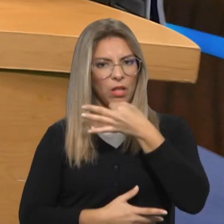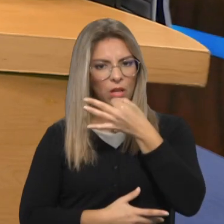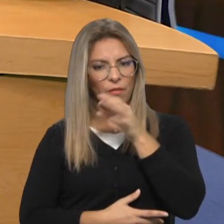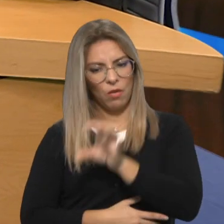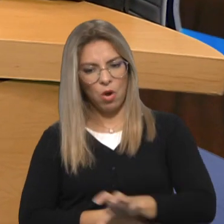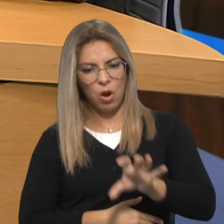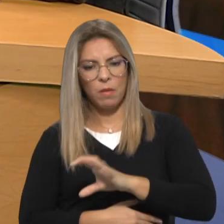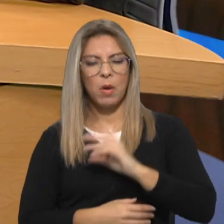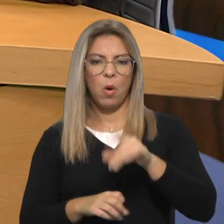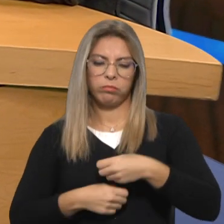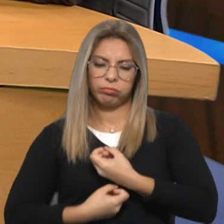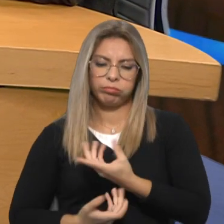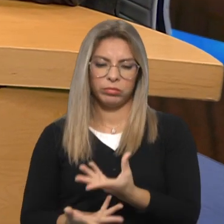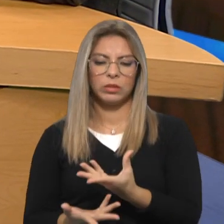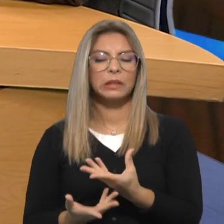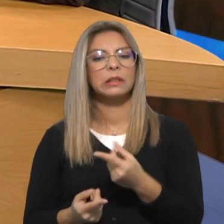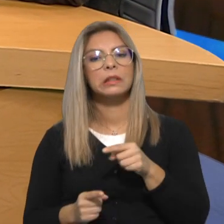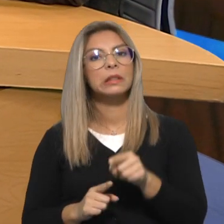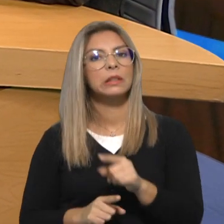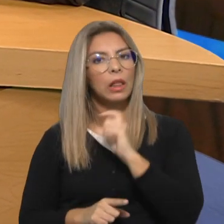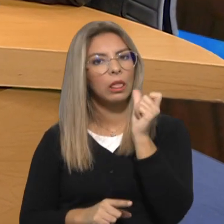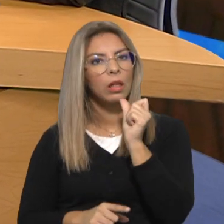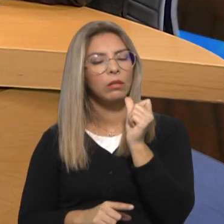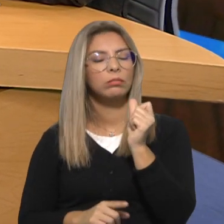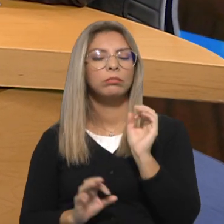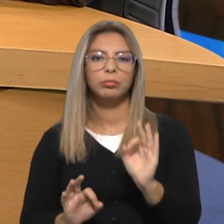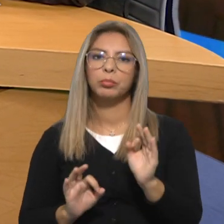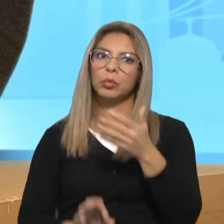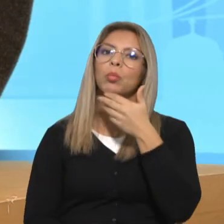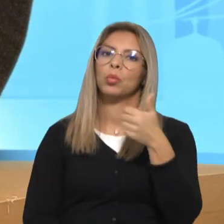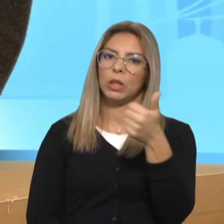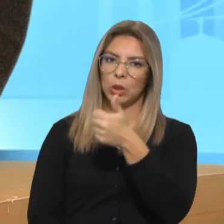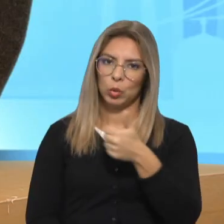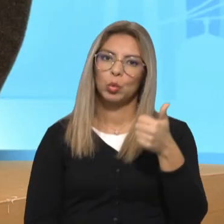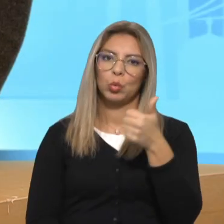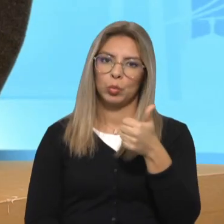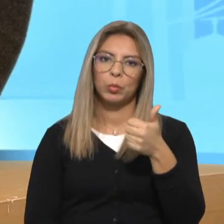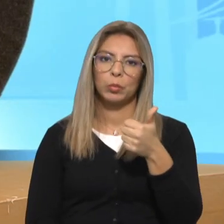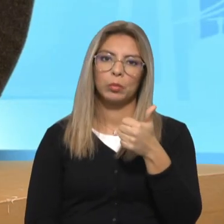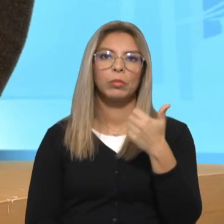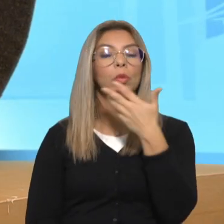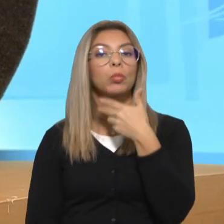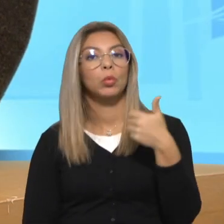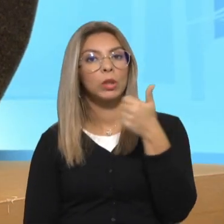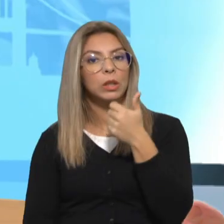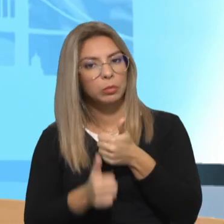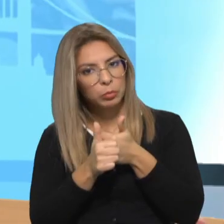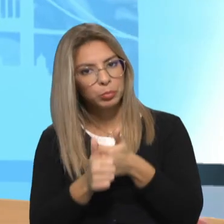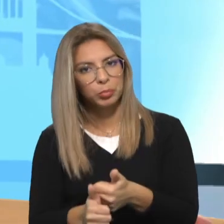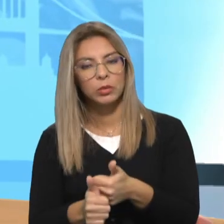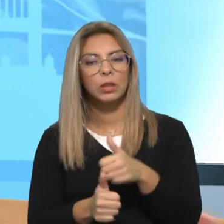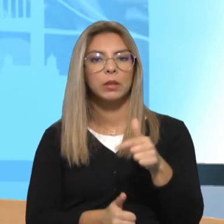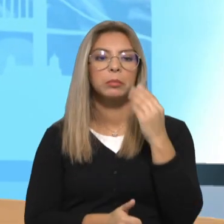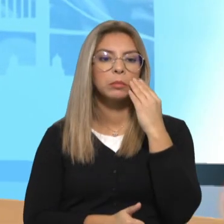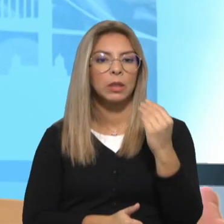forma de... E o bonito da questão é a complementaridade dos dons. A complementaridade dos dons, que eu penso que o Papa